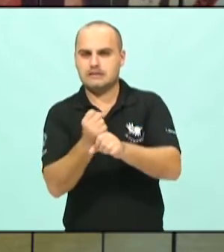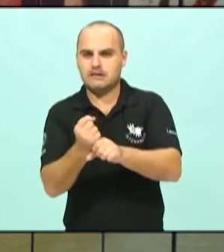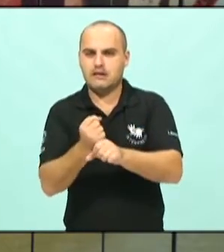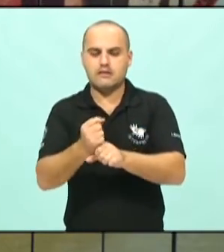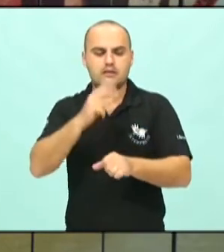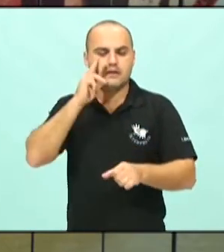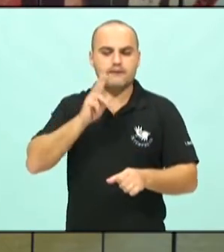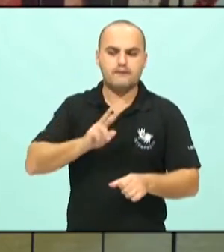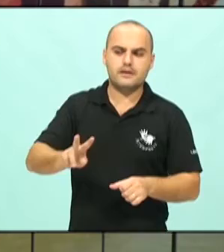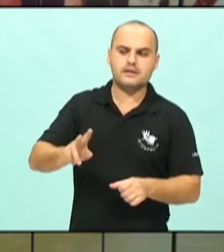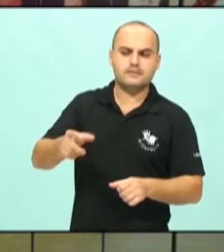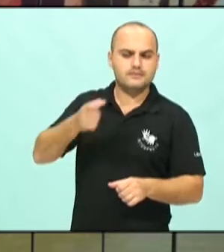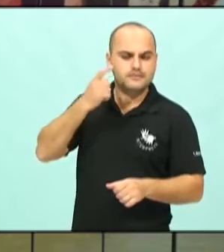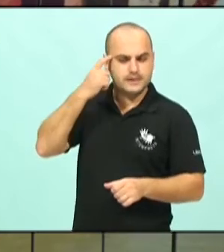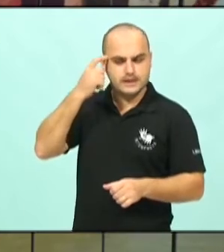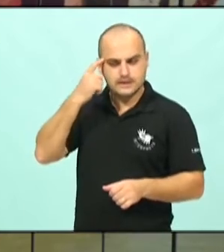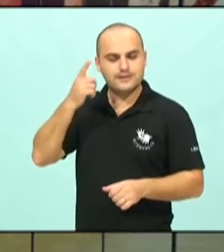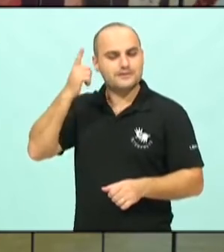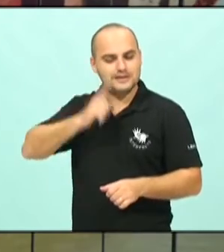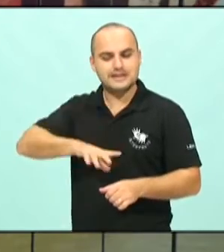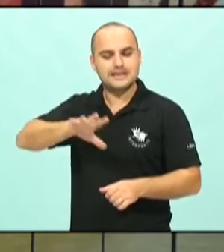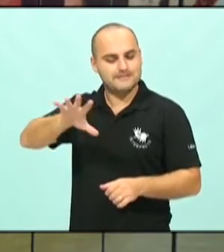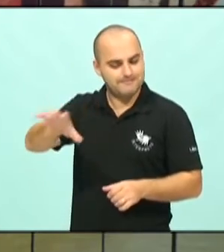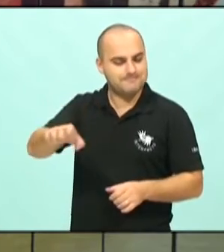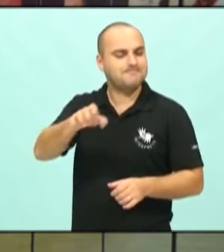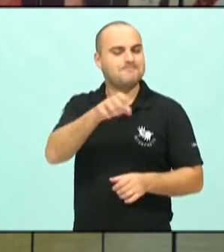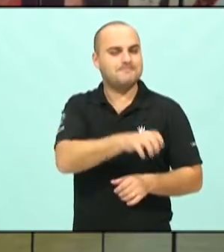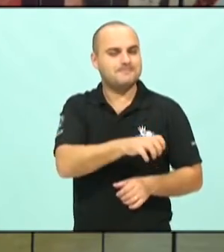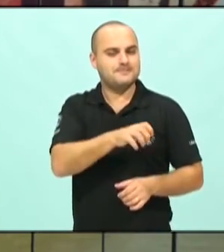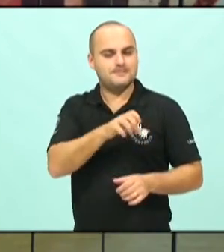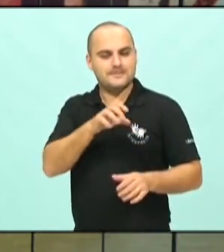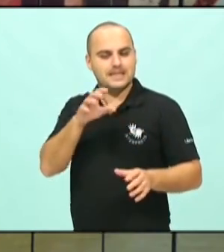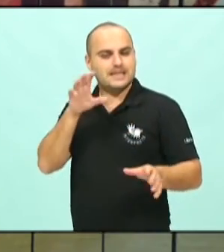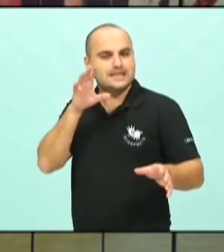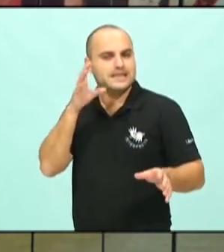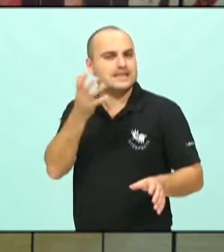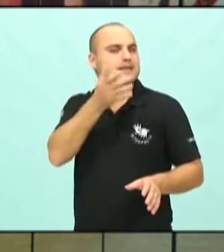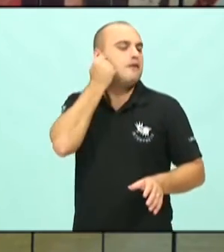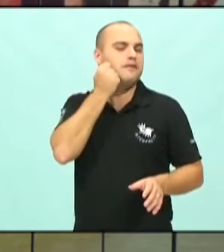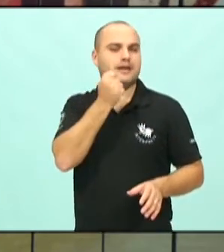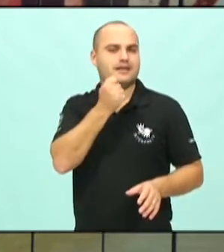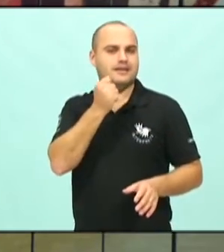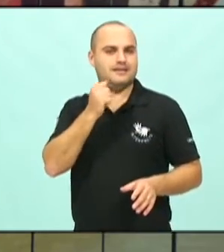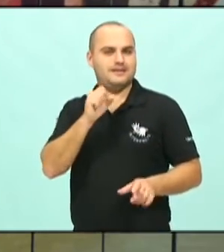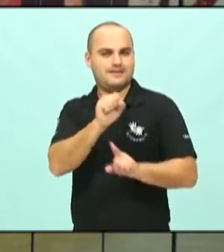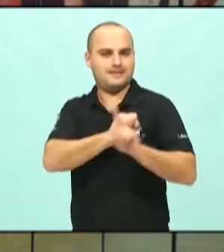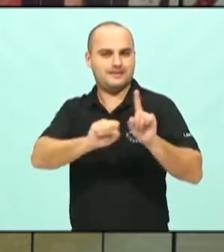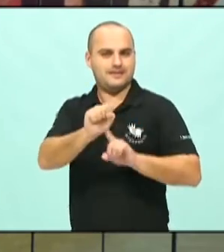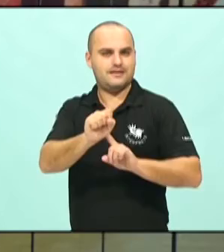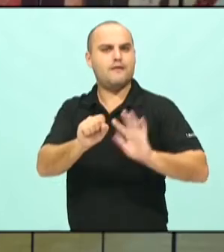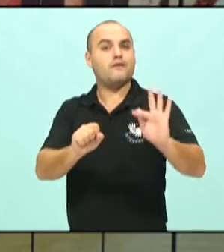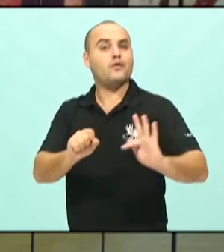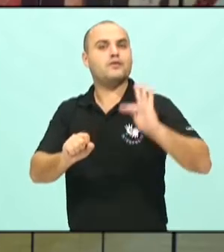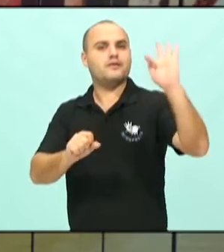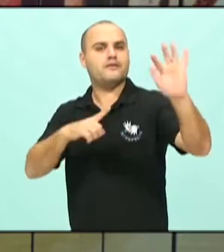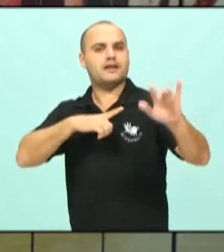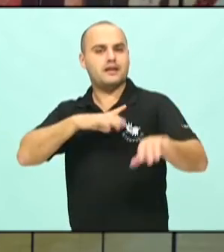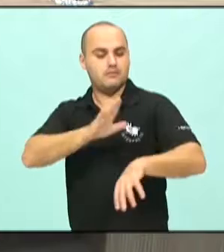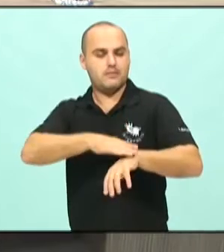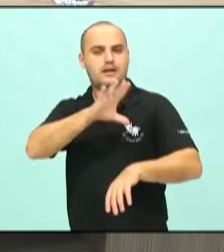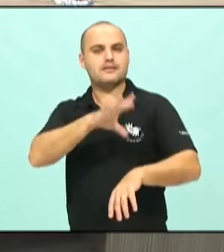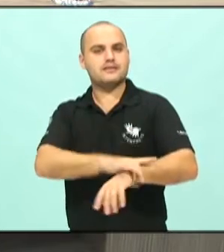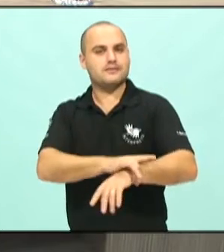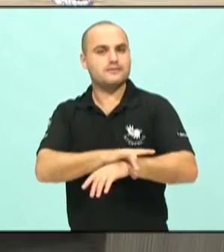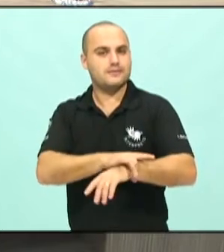gente começa a pensar, poxa, consegui resgatar uma grande parte da sociedade, que lá na frente vai refletir na segurança, vai